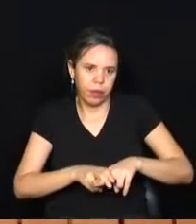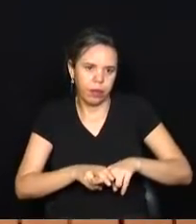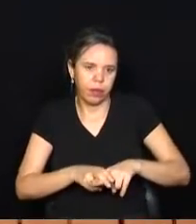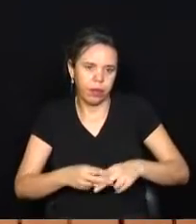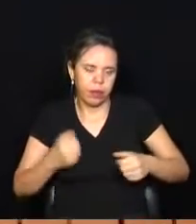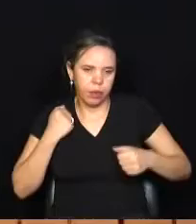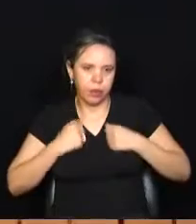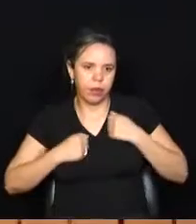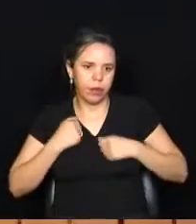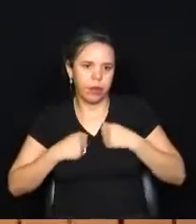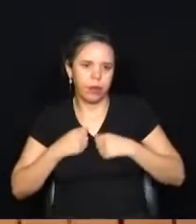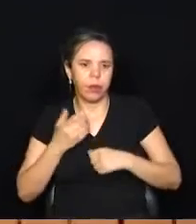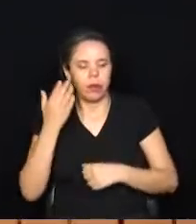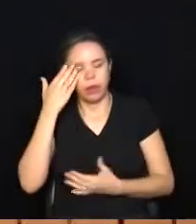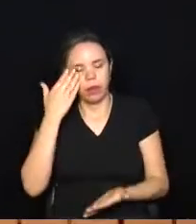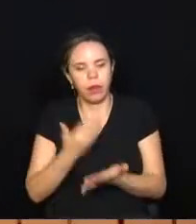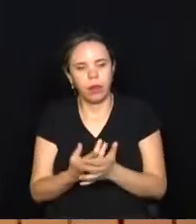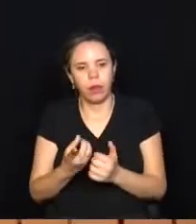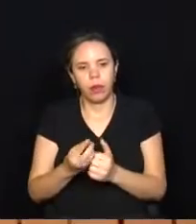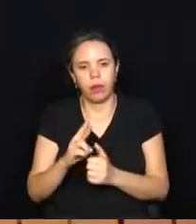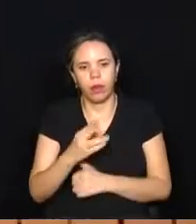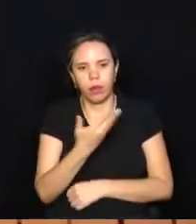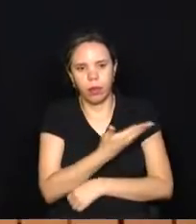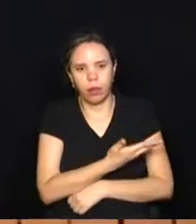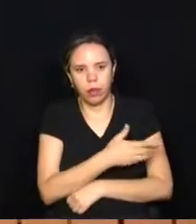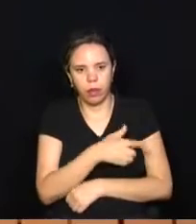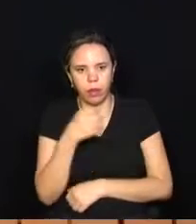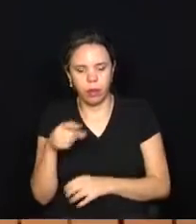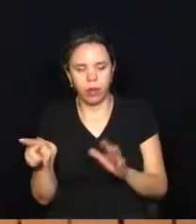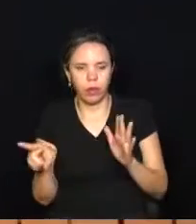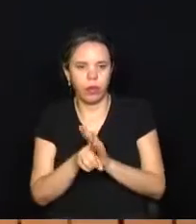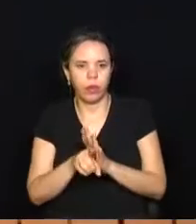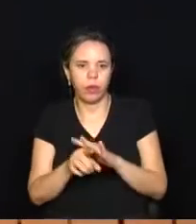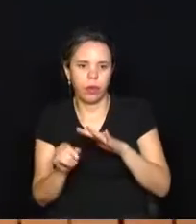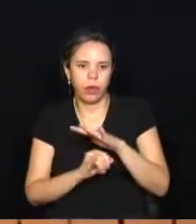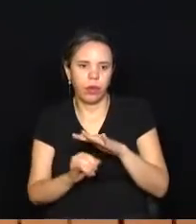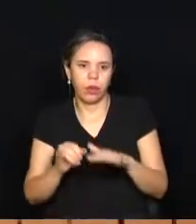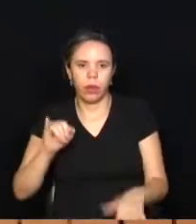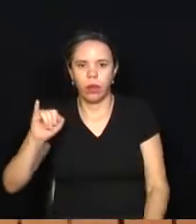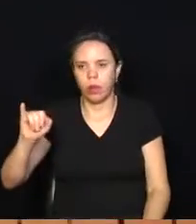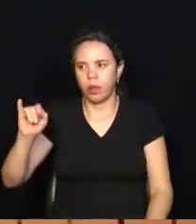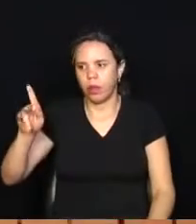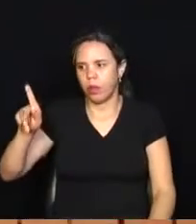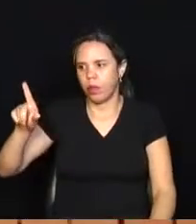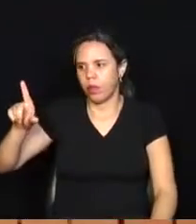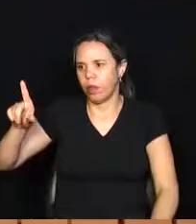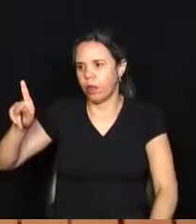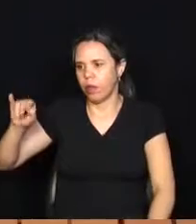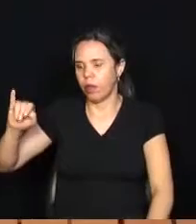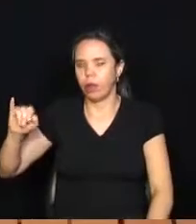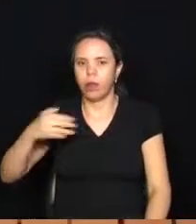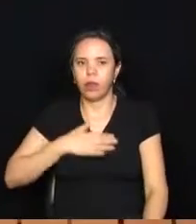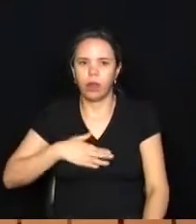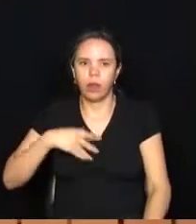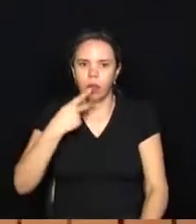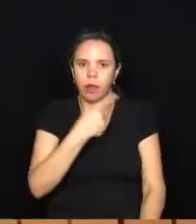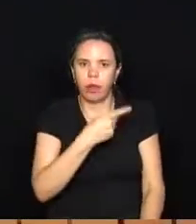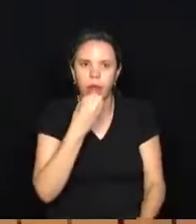doutor José Núncio, como ex-proprietário de ILPI, eu gostaria que